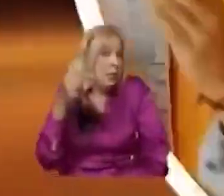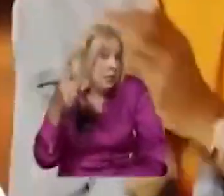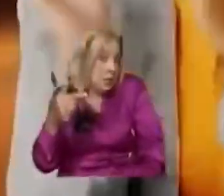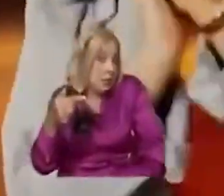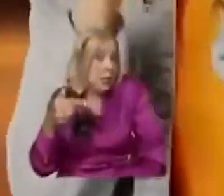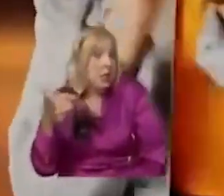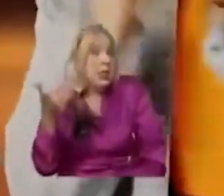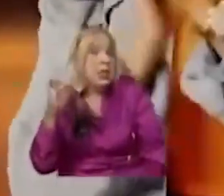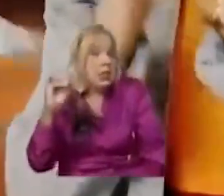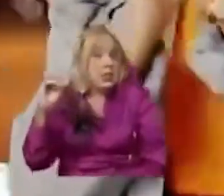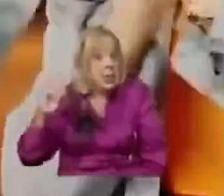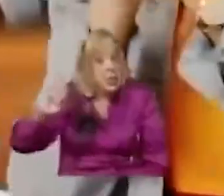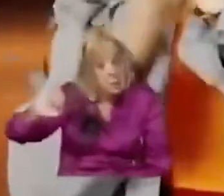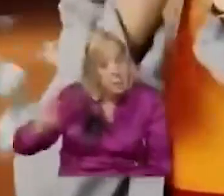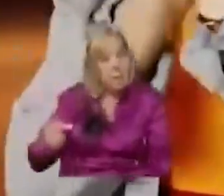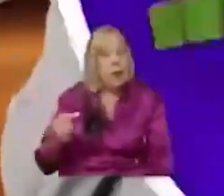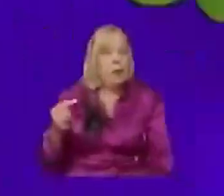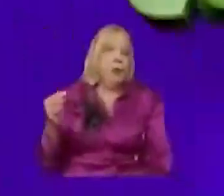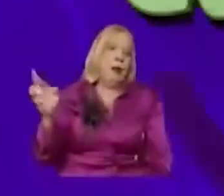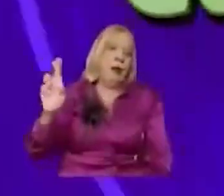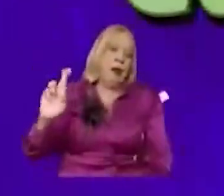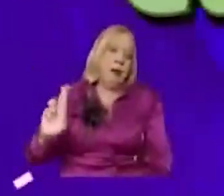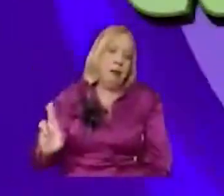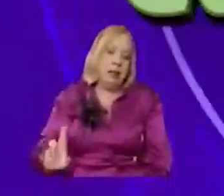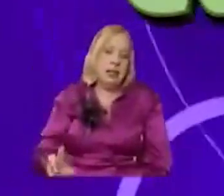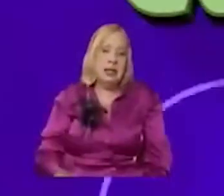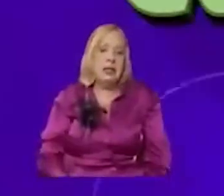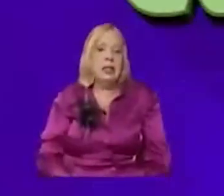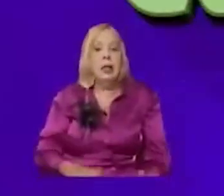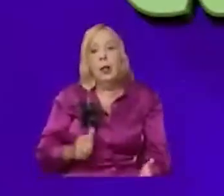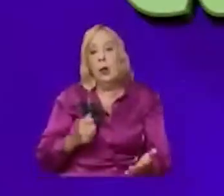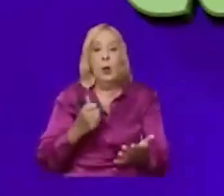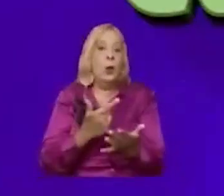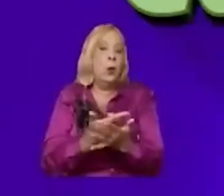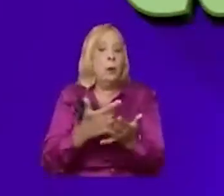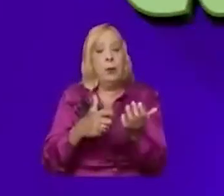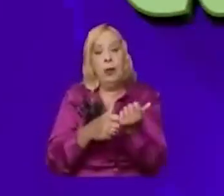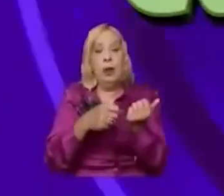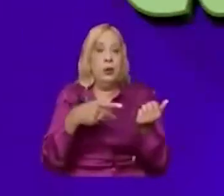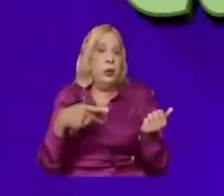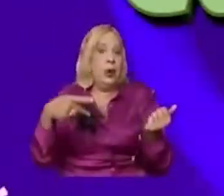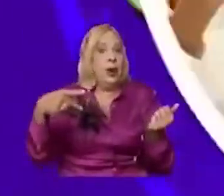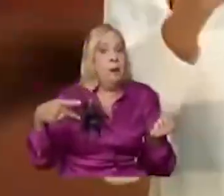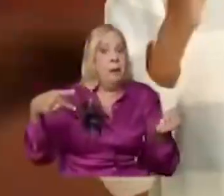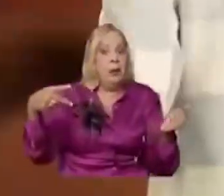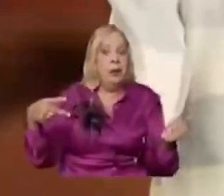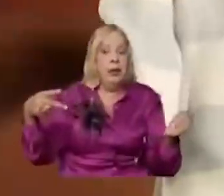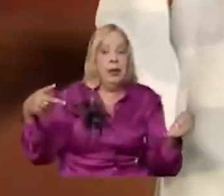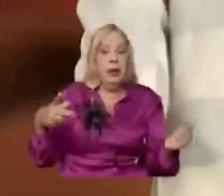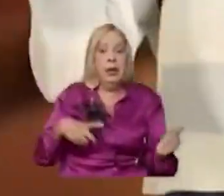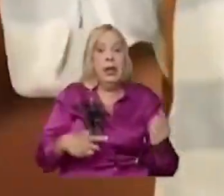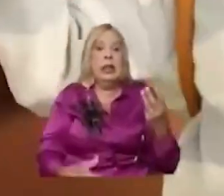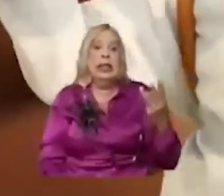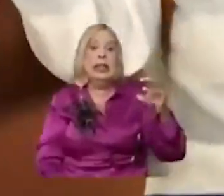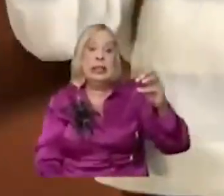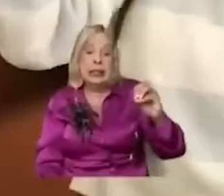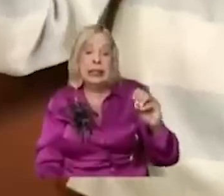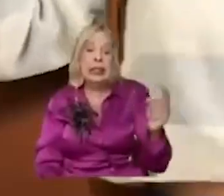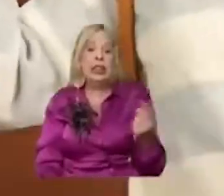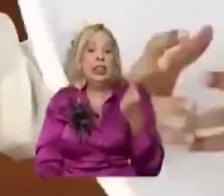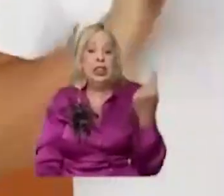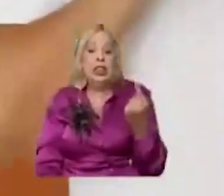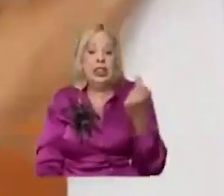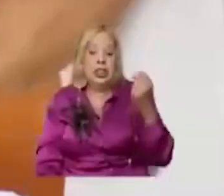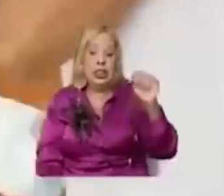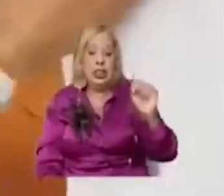tem 100 mil reais. Corre pra comprar seu Caju Cap. Tem mais 30 prêmios de 500 reais e no